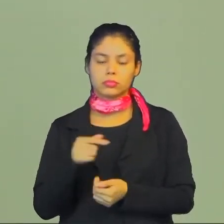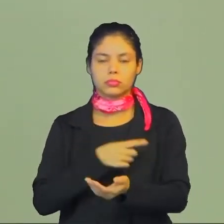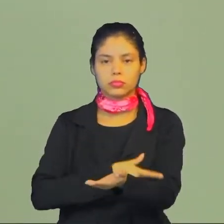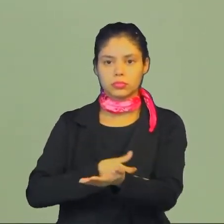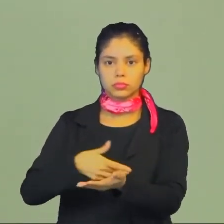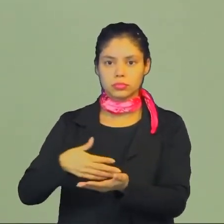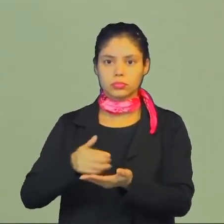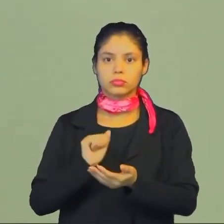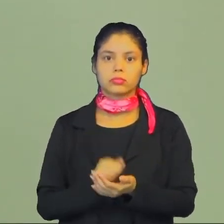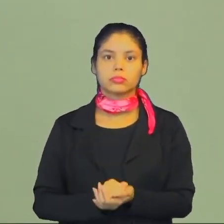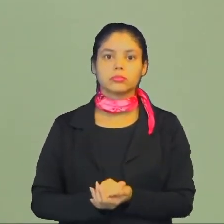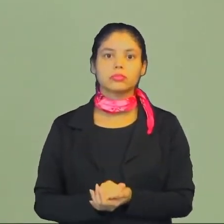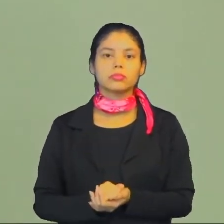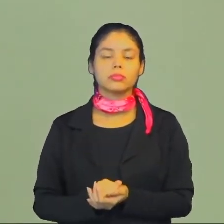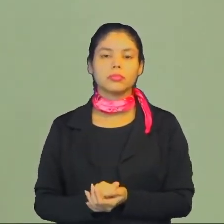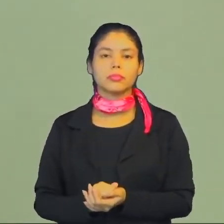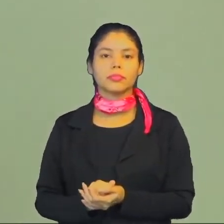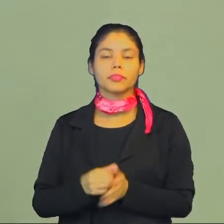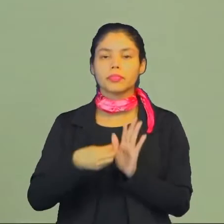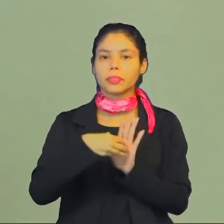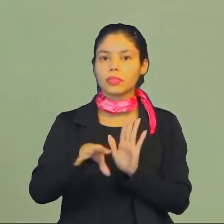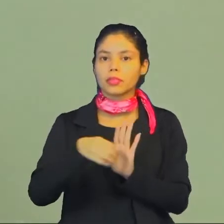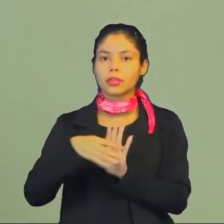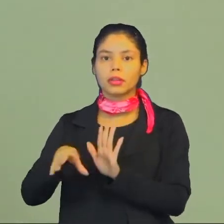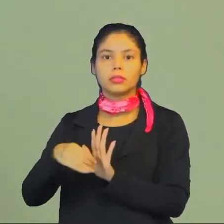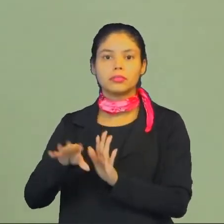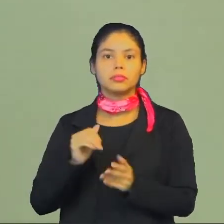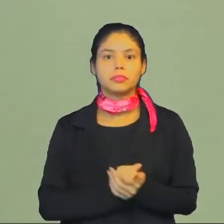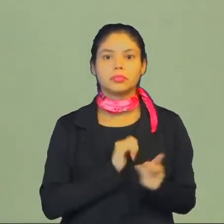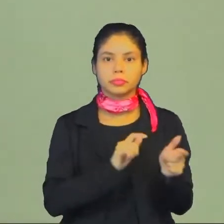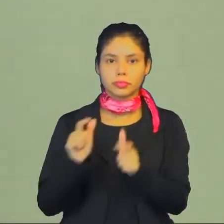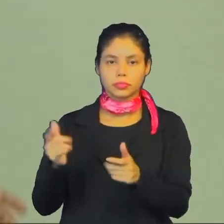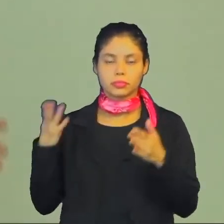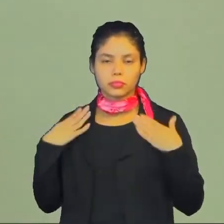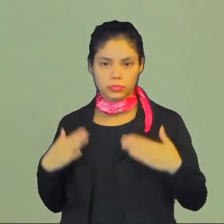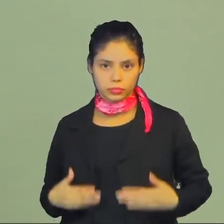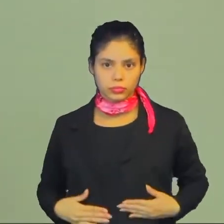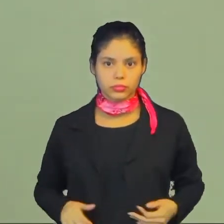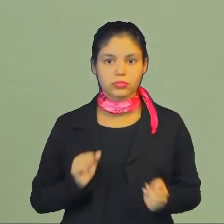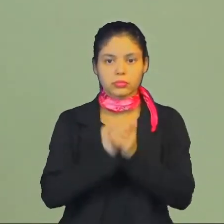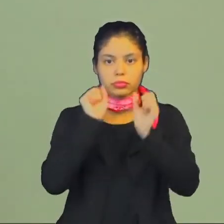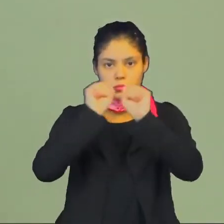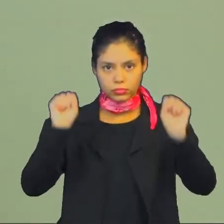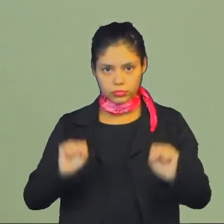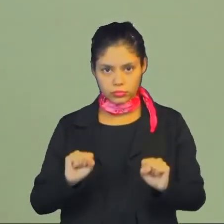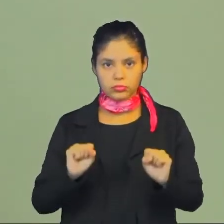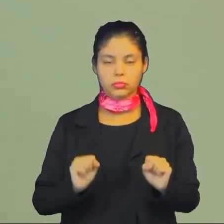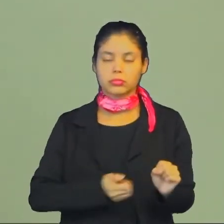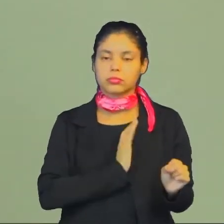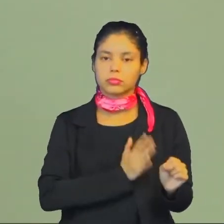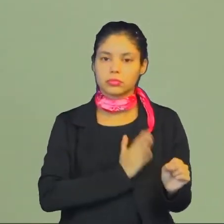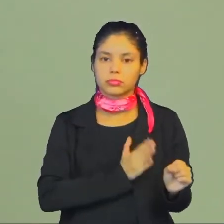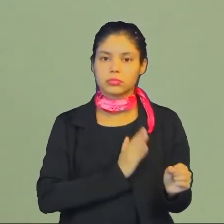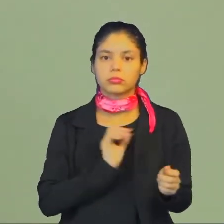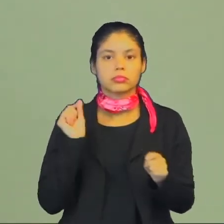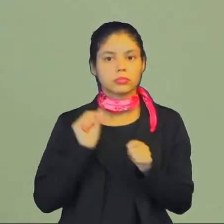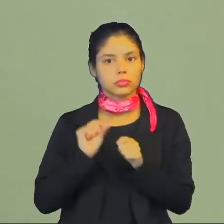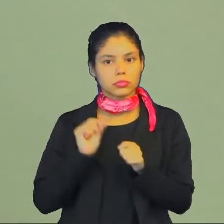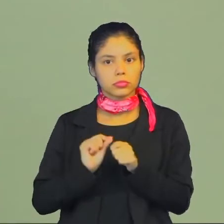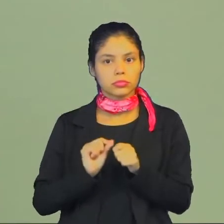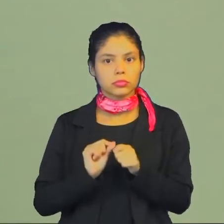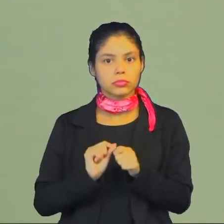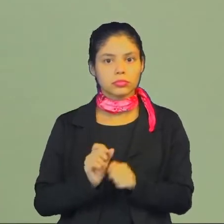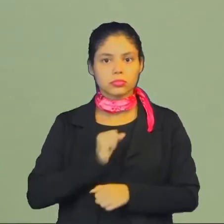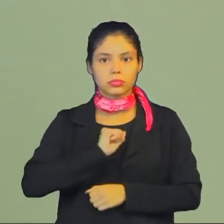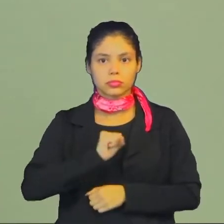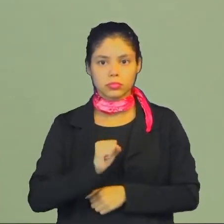veias, arteríolas, vênulas, que transportam aí esses nutrientes para o corpo, o sistema cardiovascular, ele já faz sistema de uma